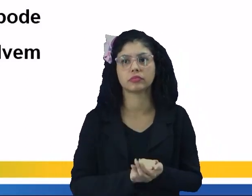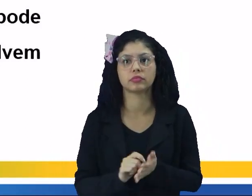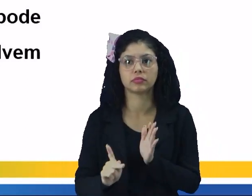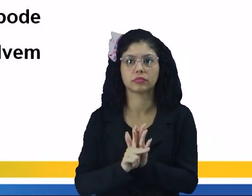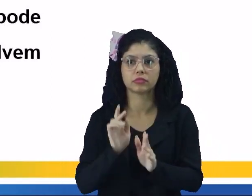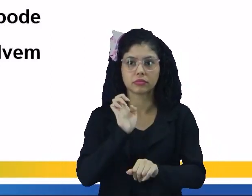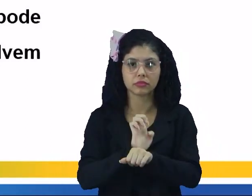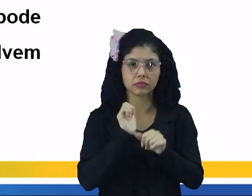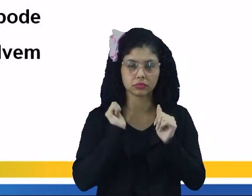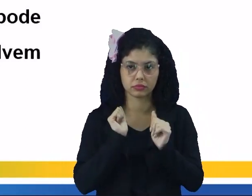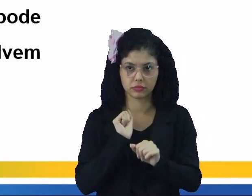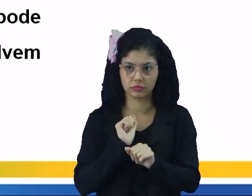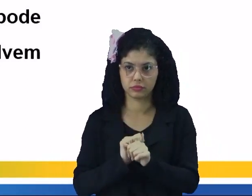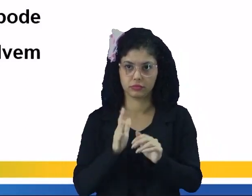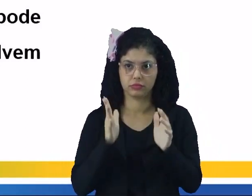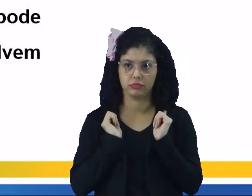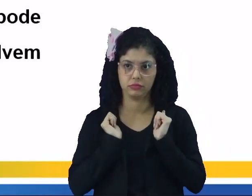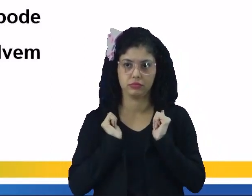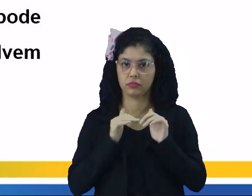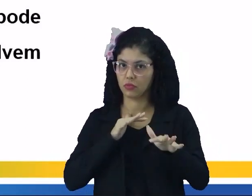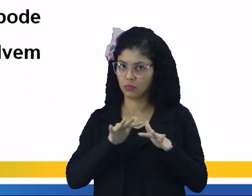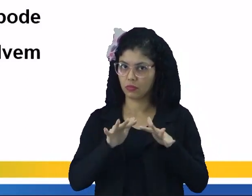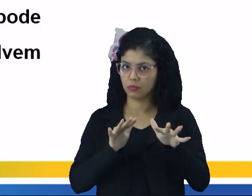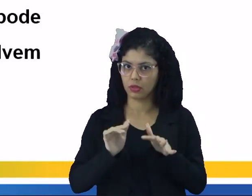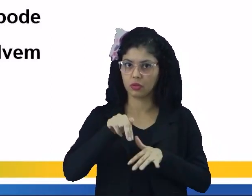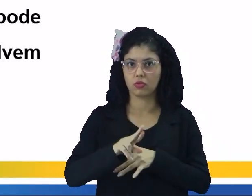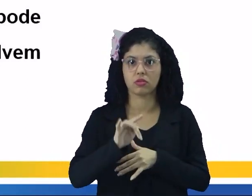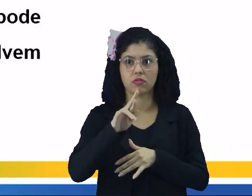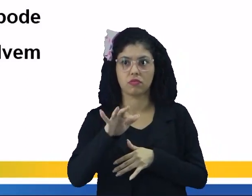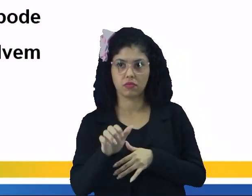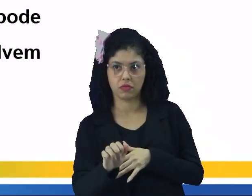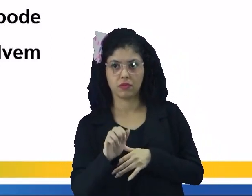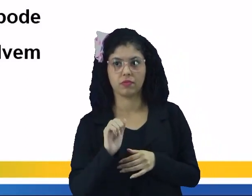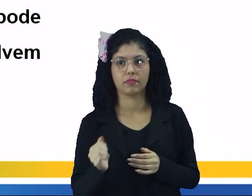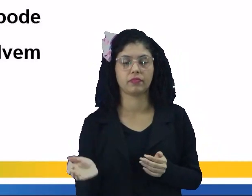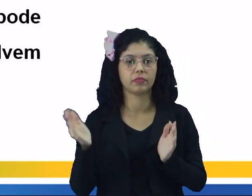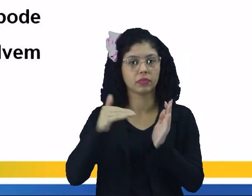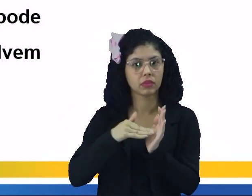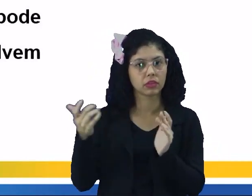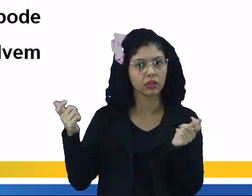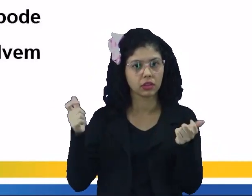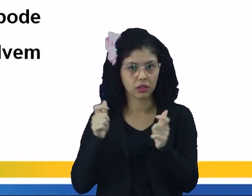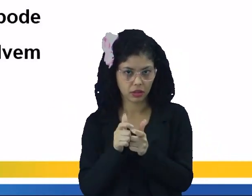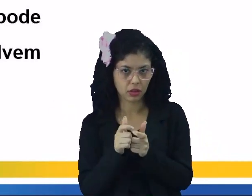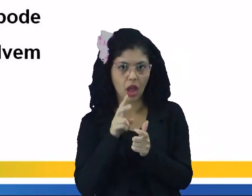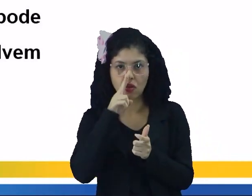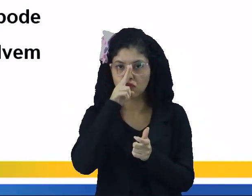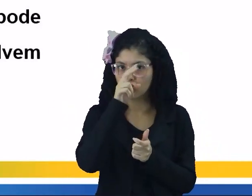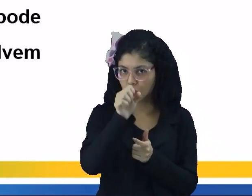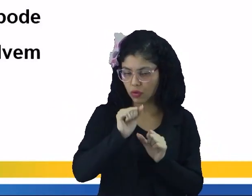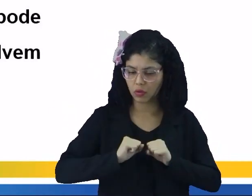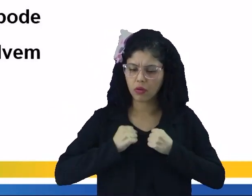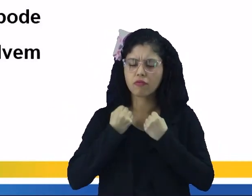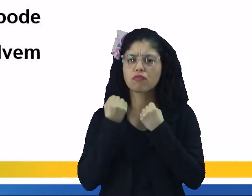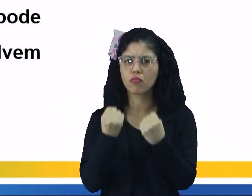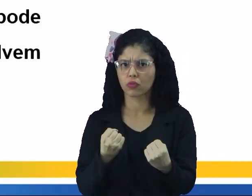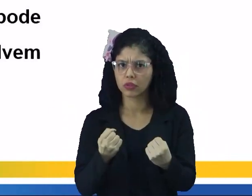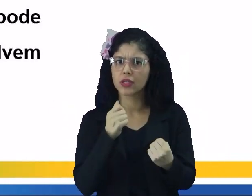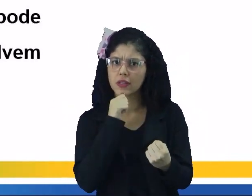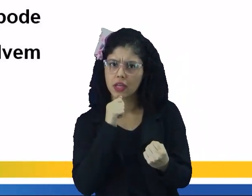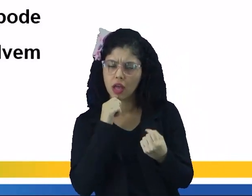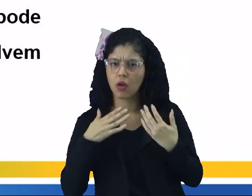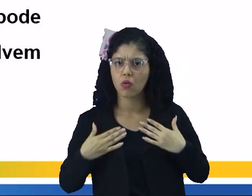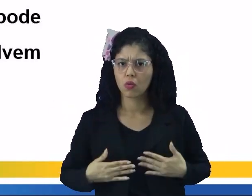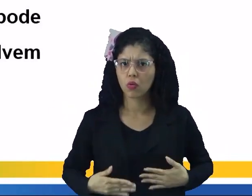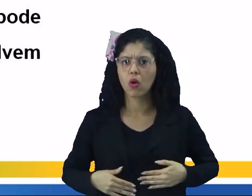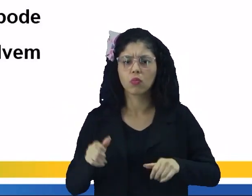seu estado de repouso ou de movimento uniforme, a menos que uma força seja aplicada nesse corpo